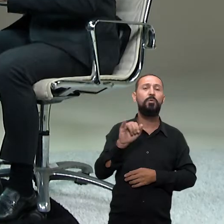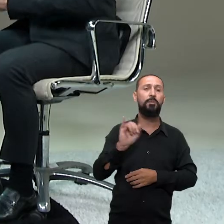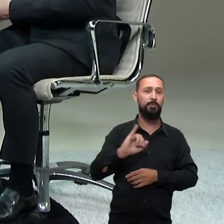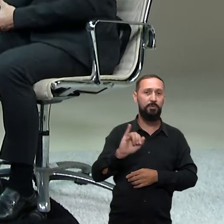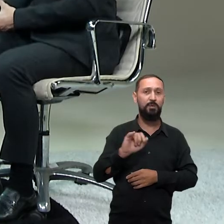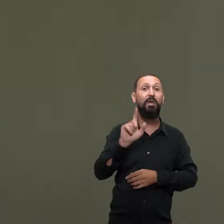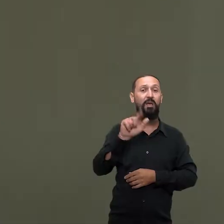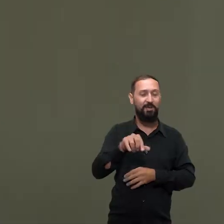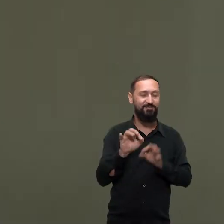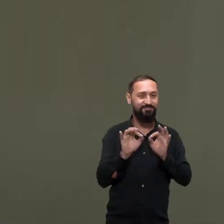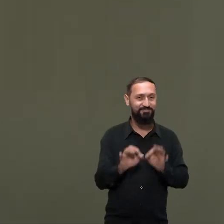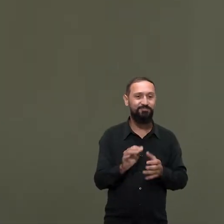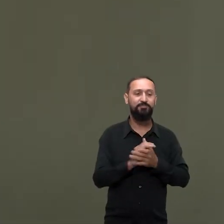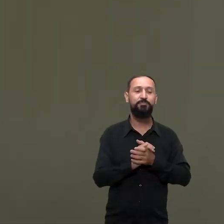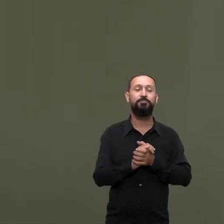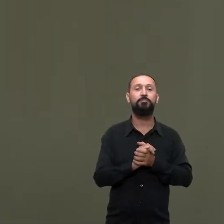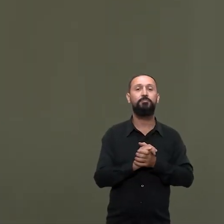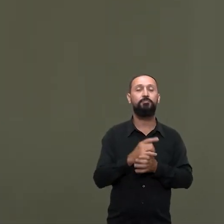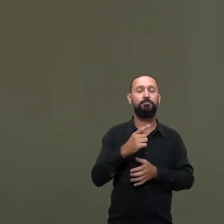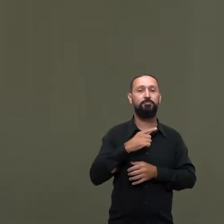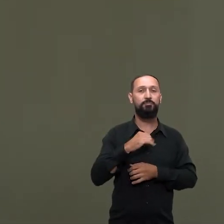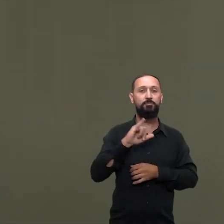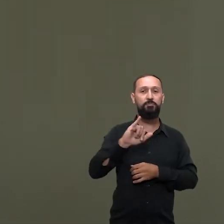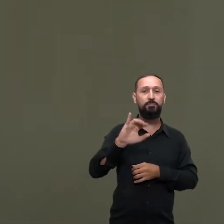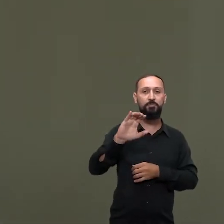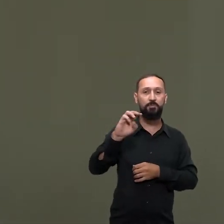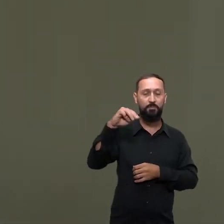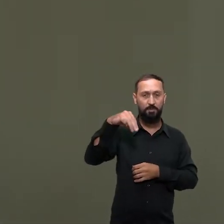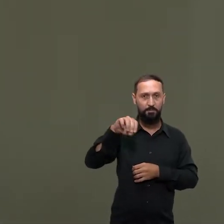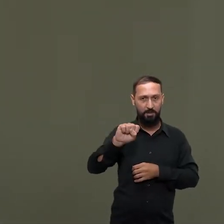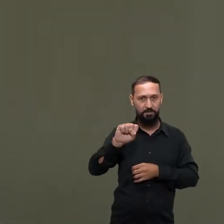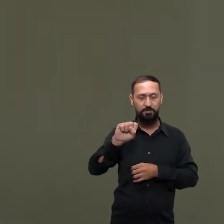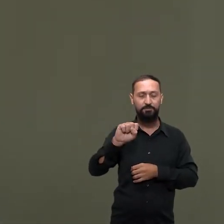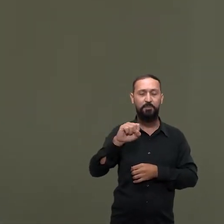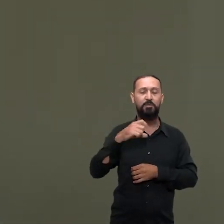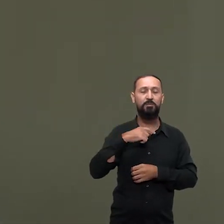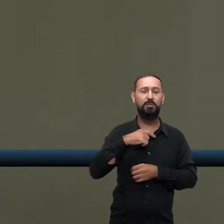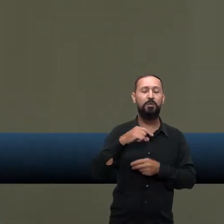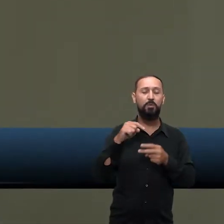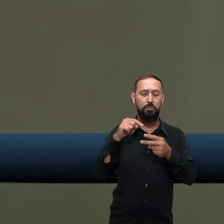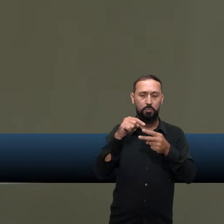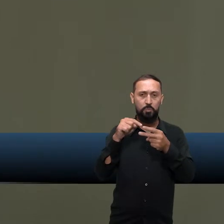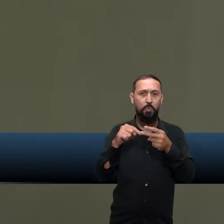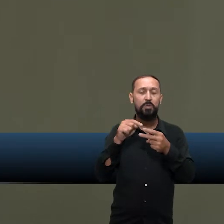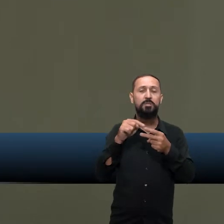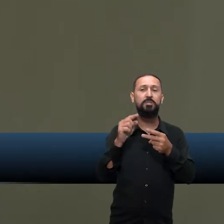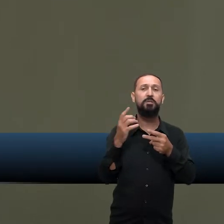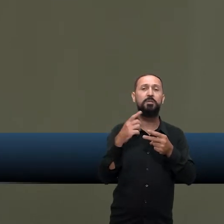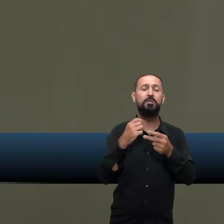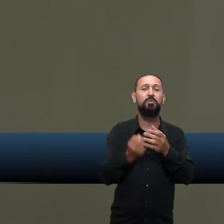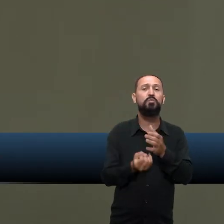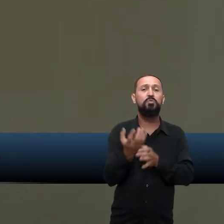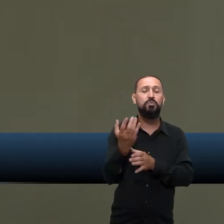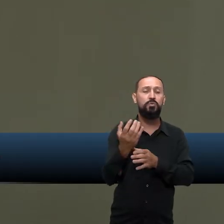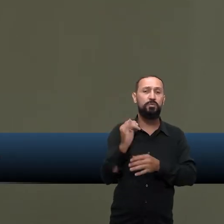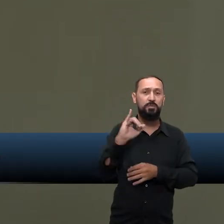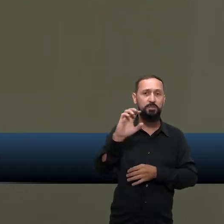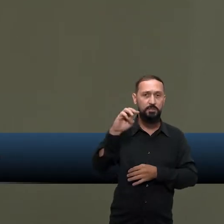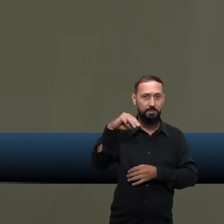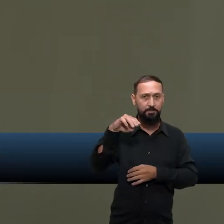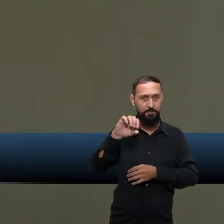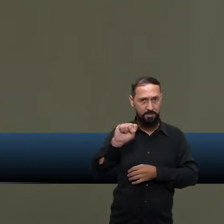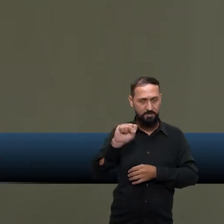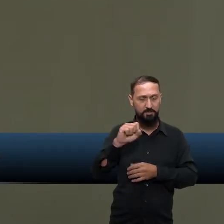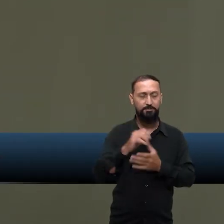ao imposto? Exatamente. Nós temos no ICMS, vamos dizer, 2 situações que geram o